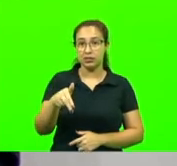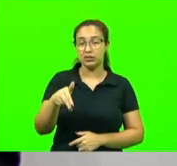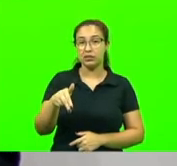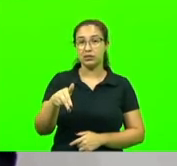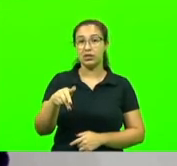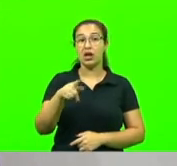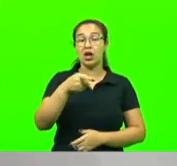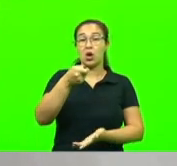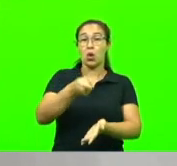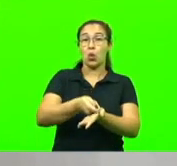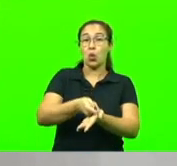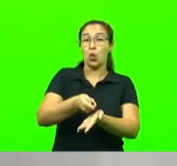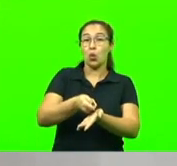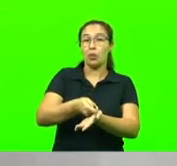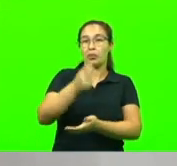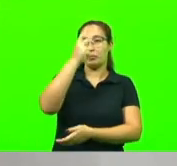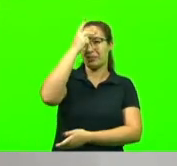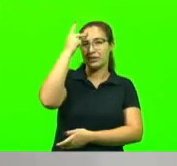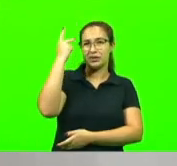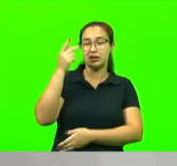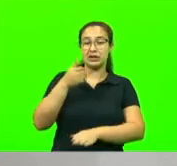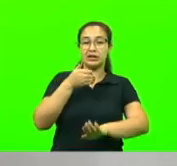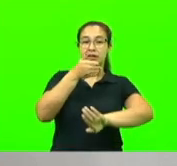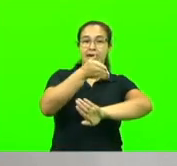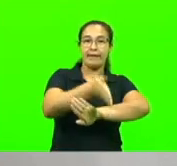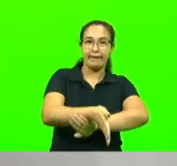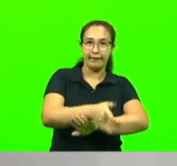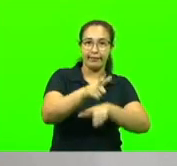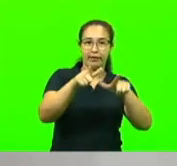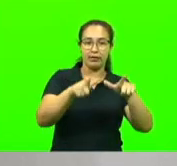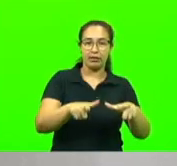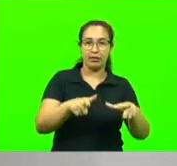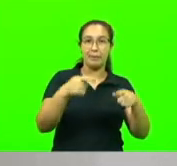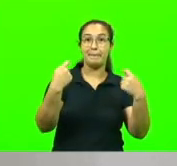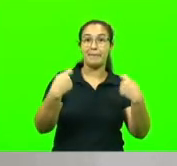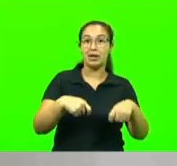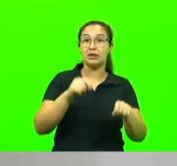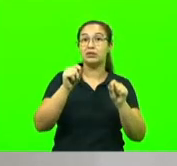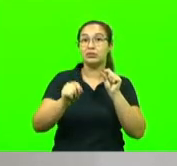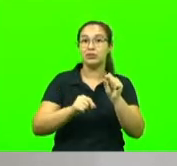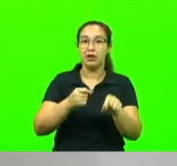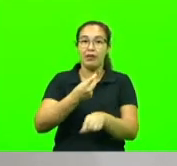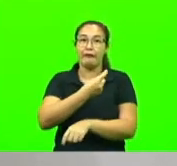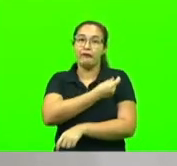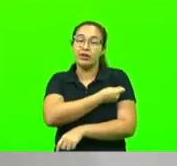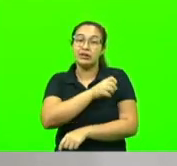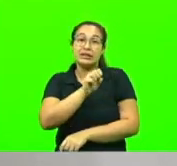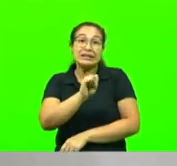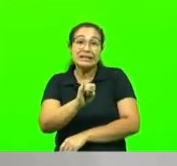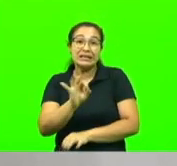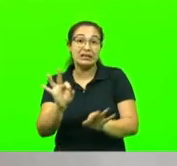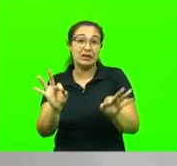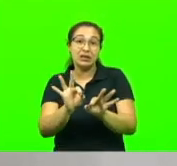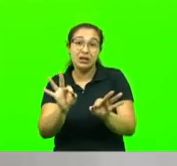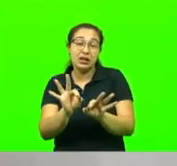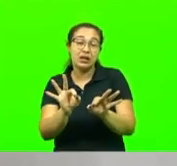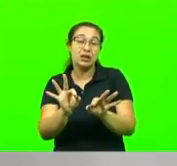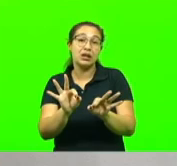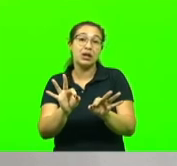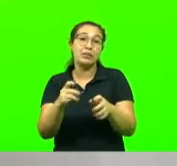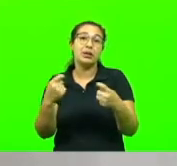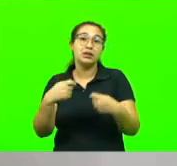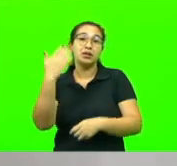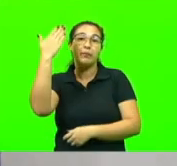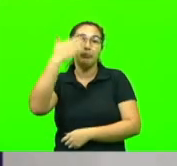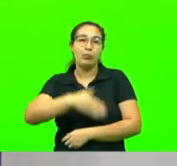estão obrigando que para entrar no Detran tu tem que ter a vacina. E se tu não tiver a vacina, tu tens que comprovar